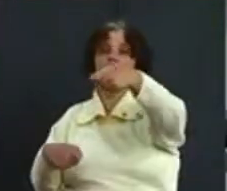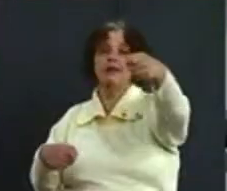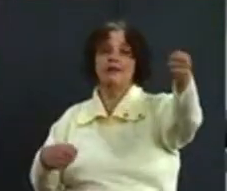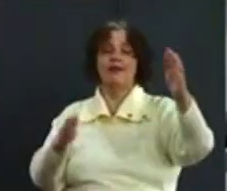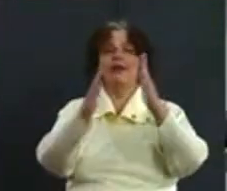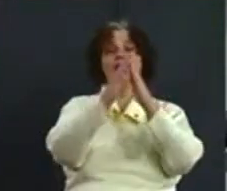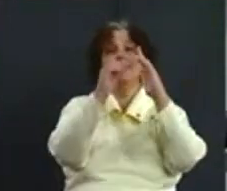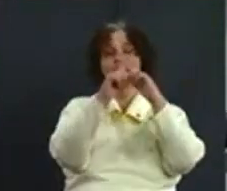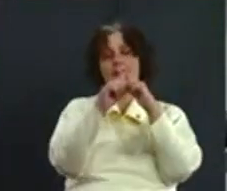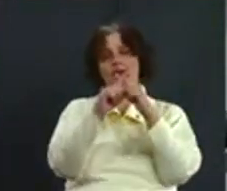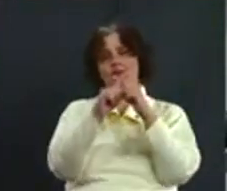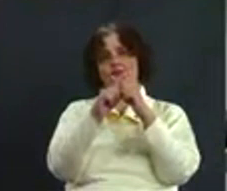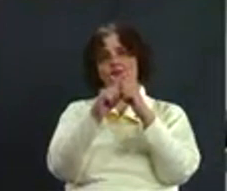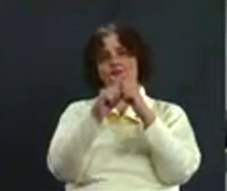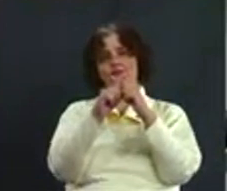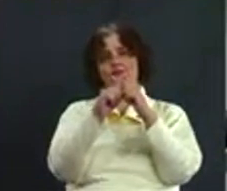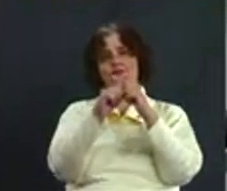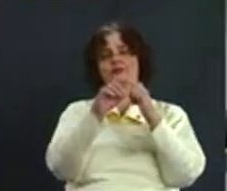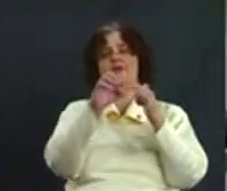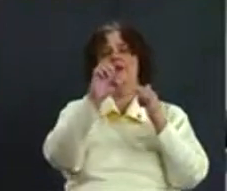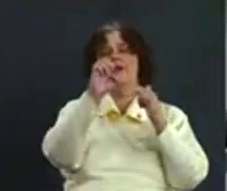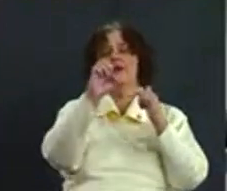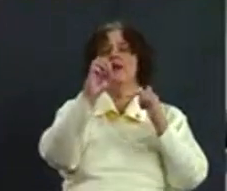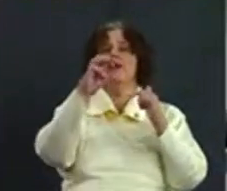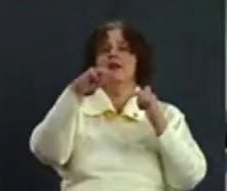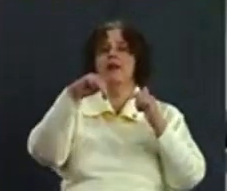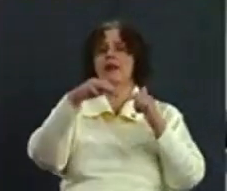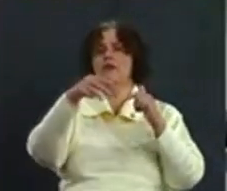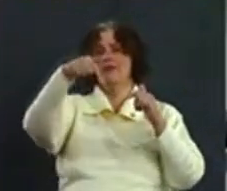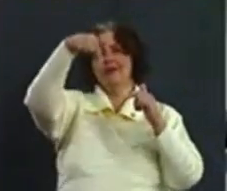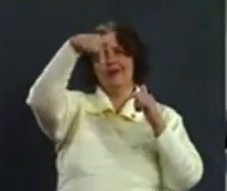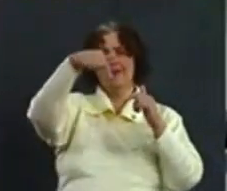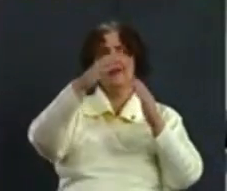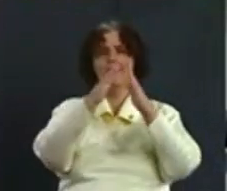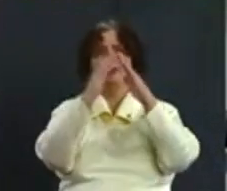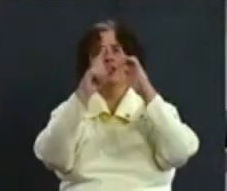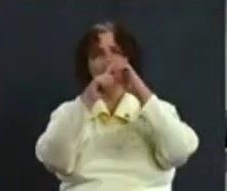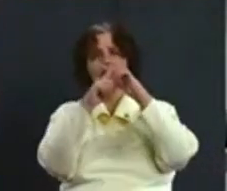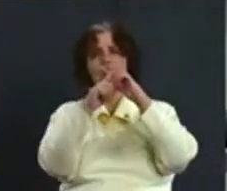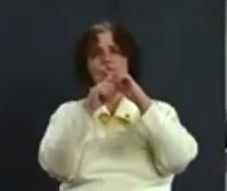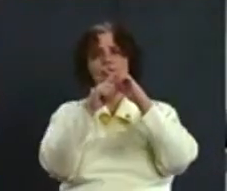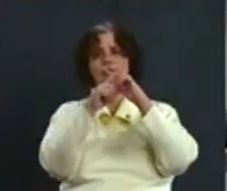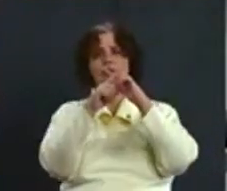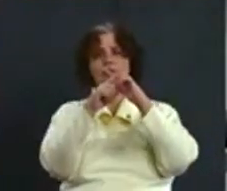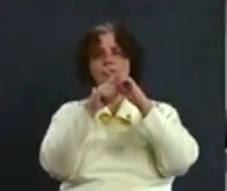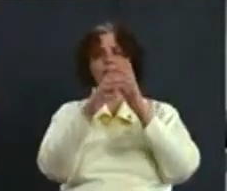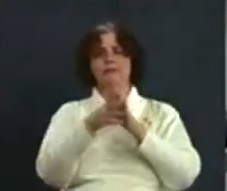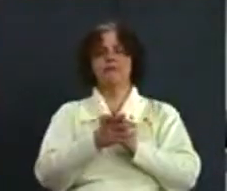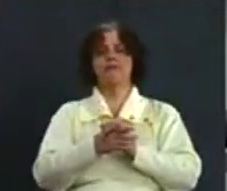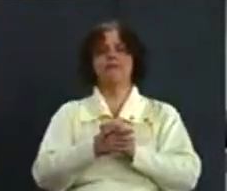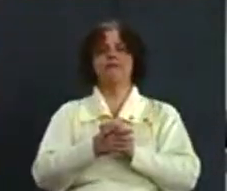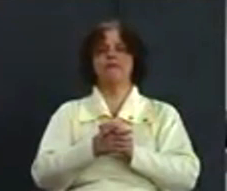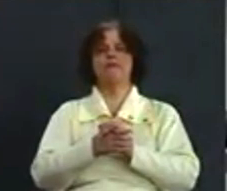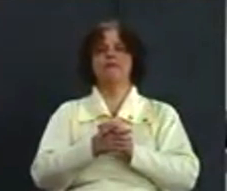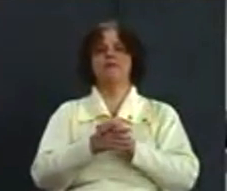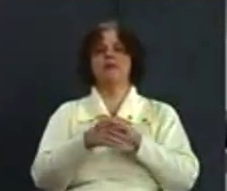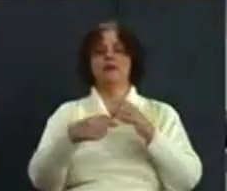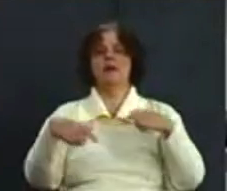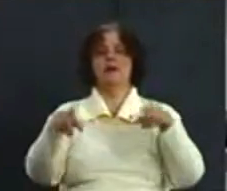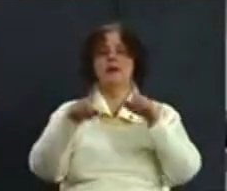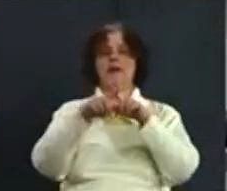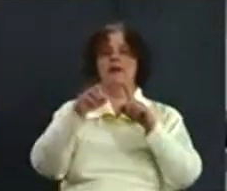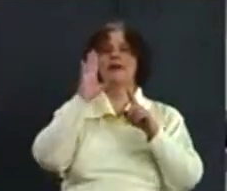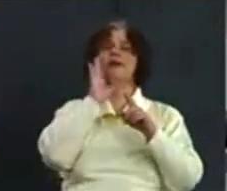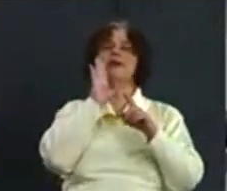Éfeso, Esmirna, Pérgamo, Tiatira, Sardes, Filadélfia e Laodiceia. É interessante que ele tem